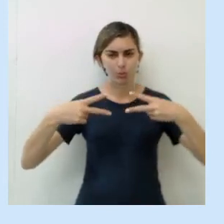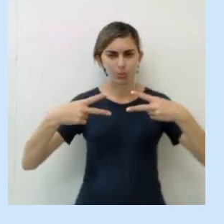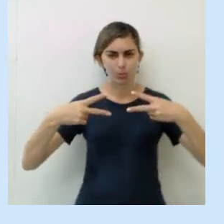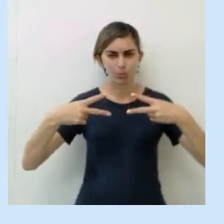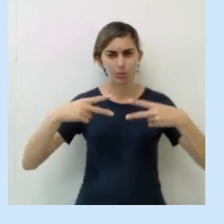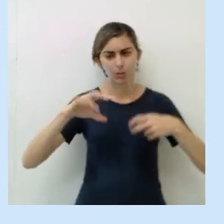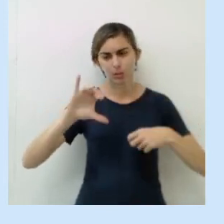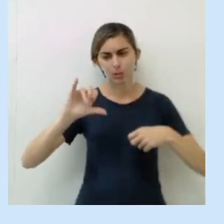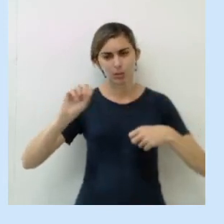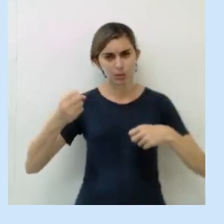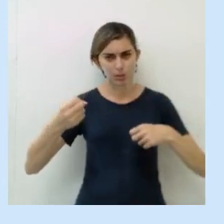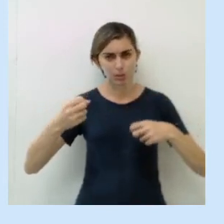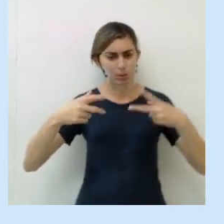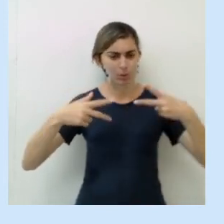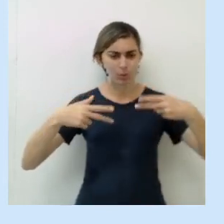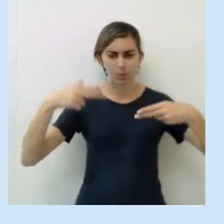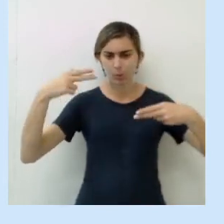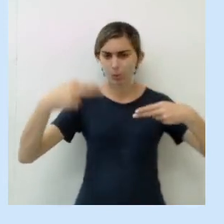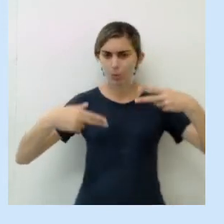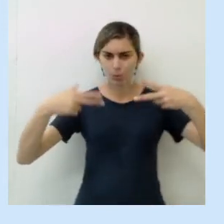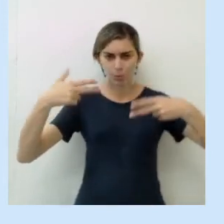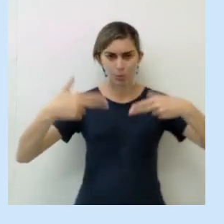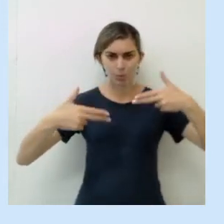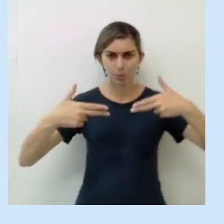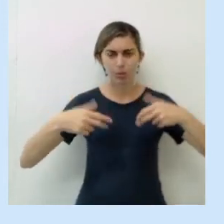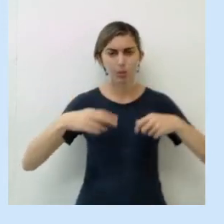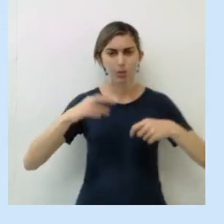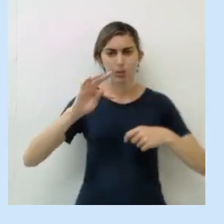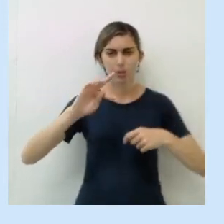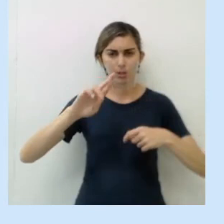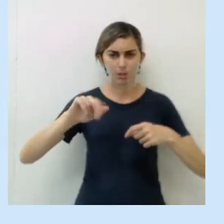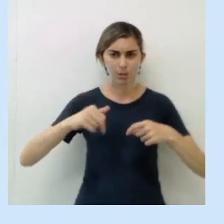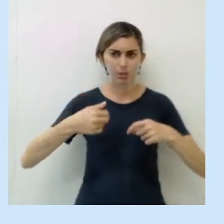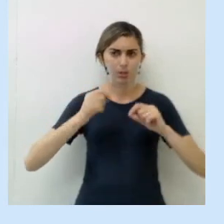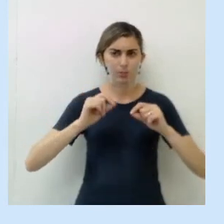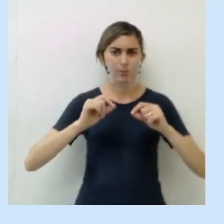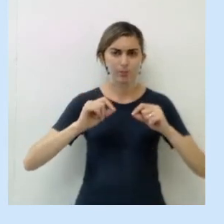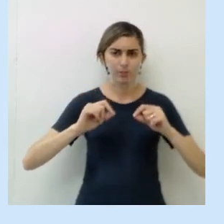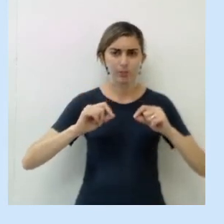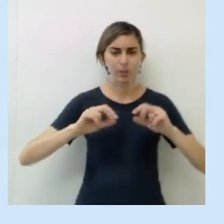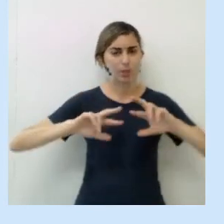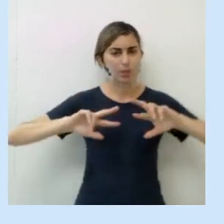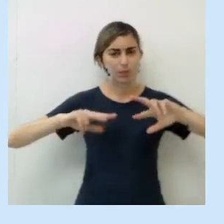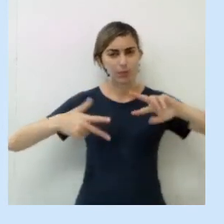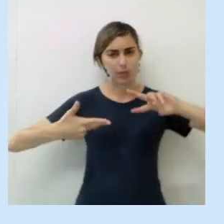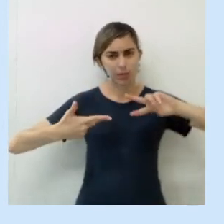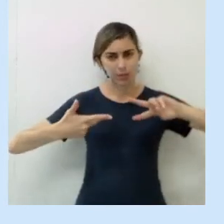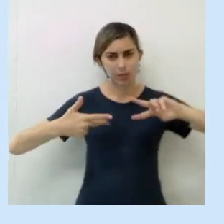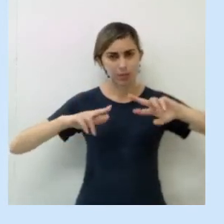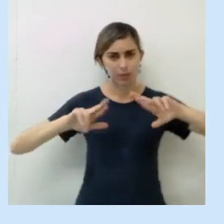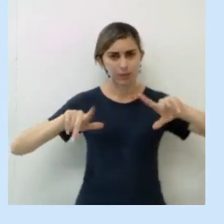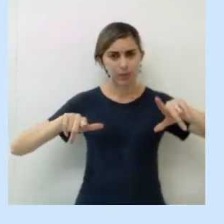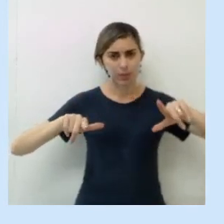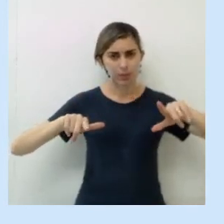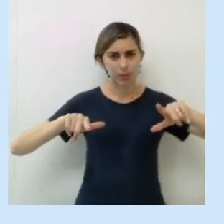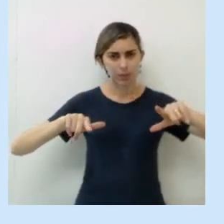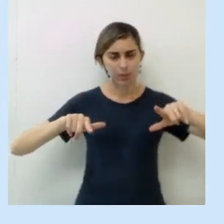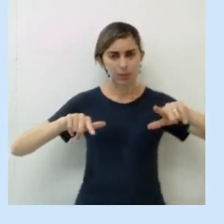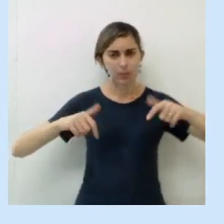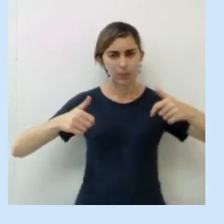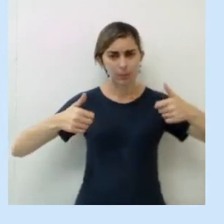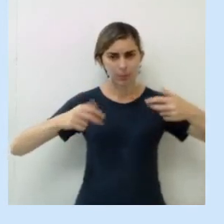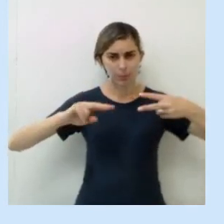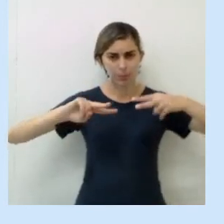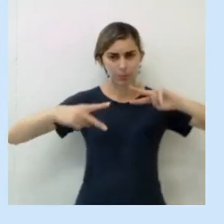o cis do mesmo lado, polegar do mesmo lado, e o trans, polegares em lados opostos, tá certo? Faz sempre isso, ó,